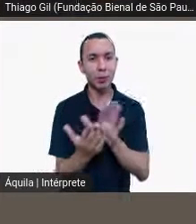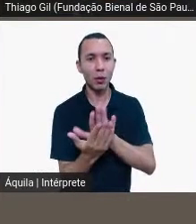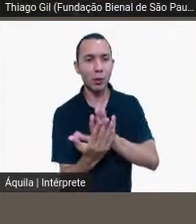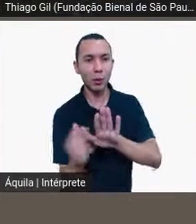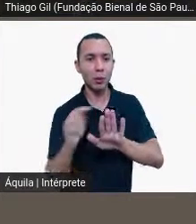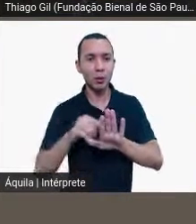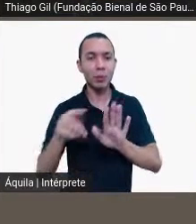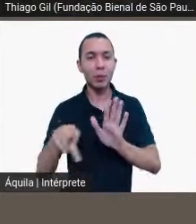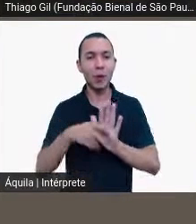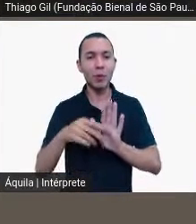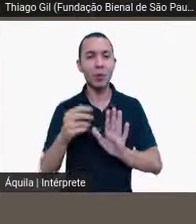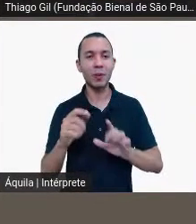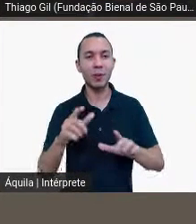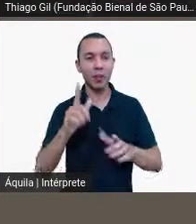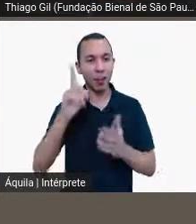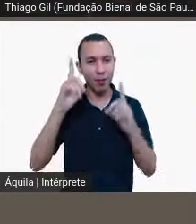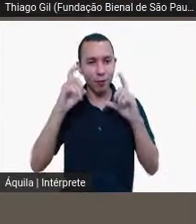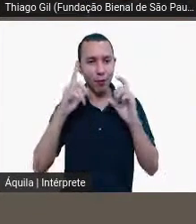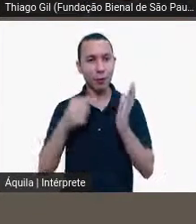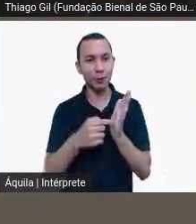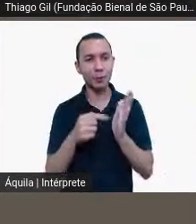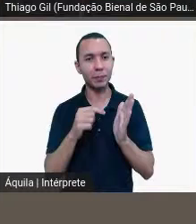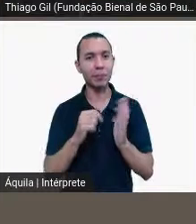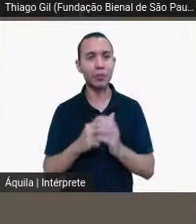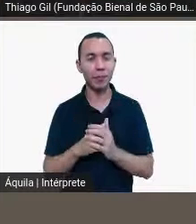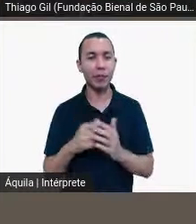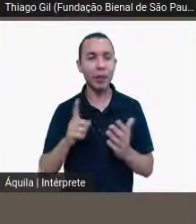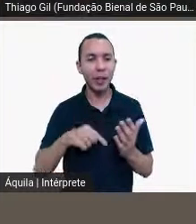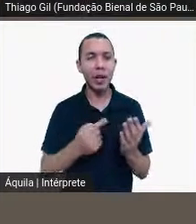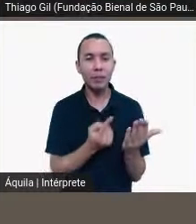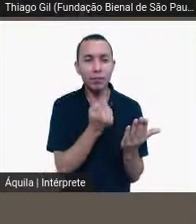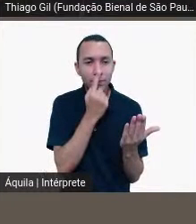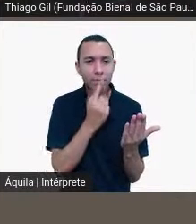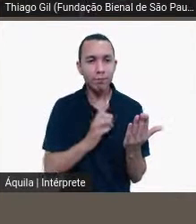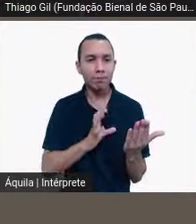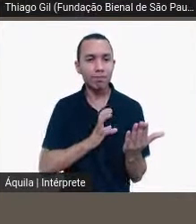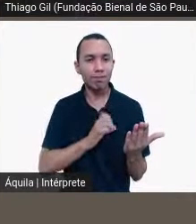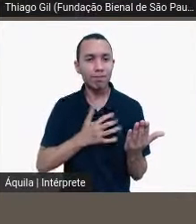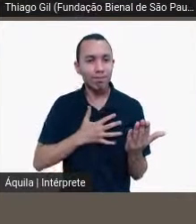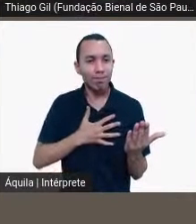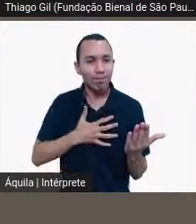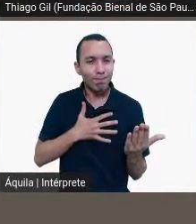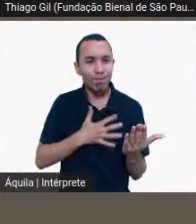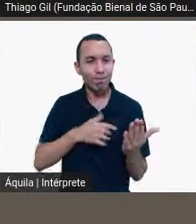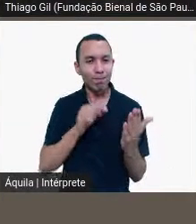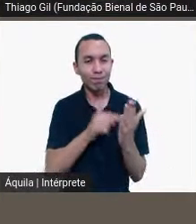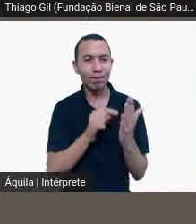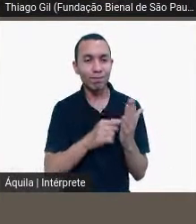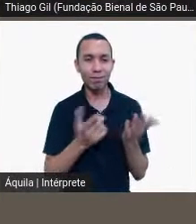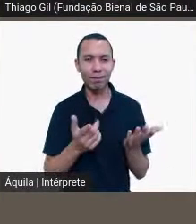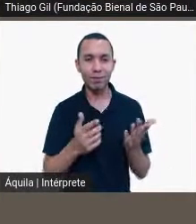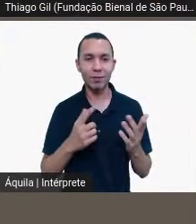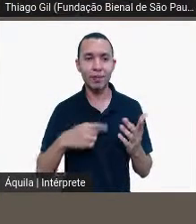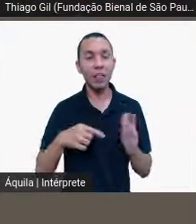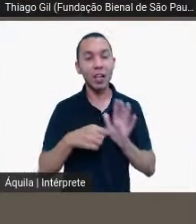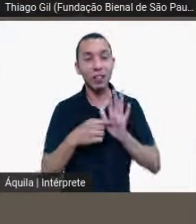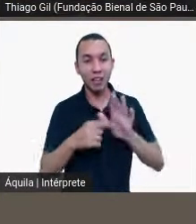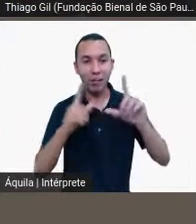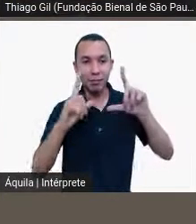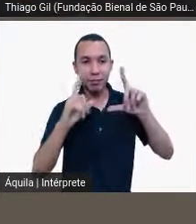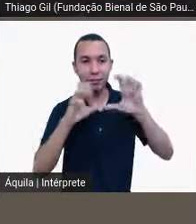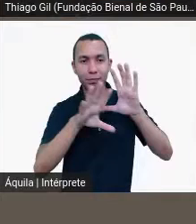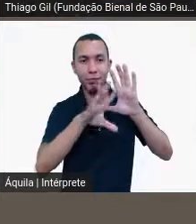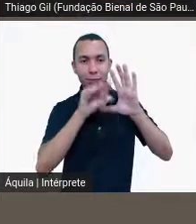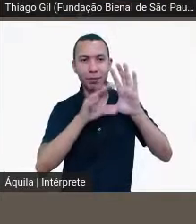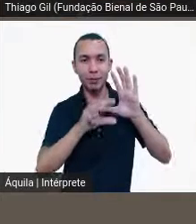imagens, conferindo um sentido afetivo para as imagens além das cenas registradas. A